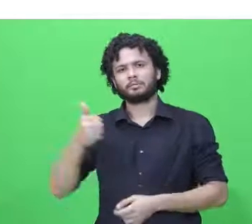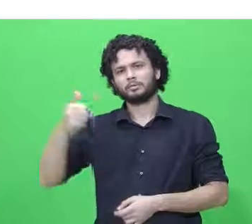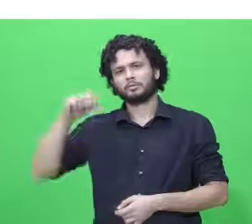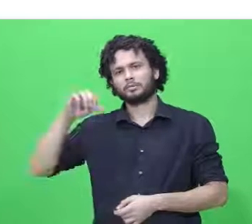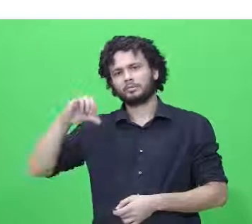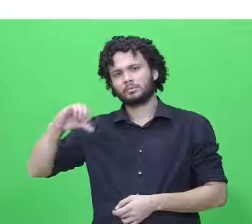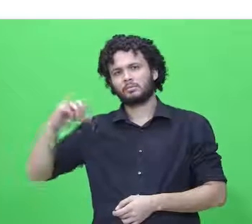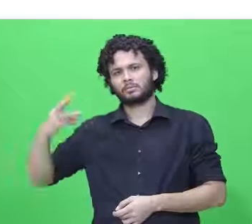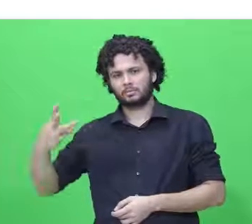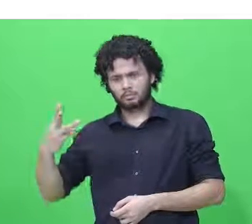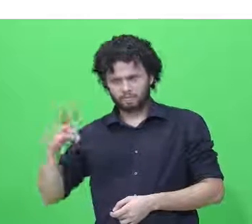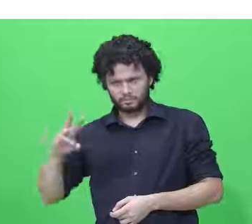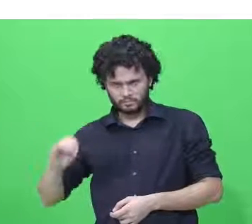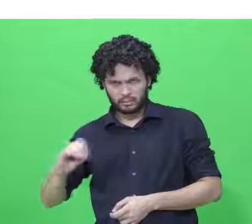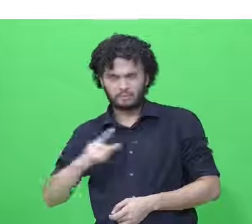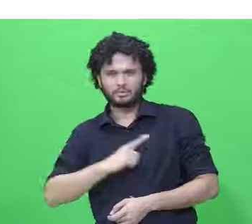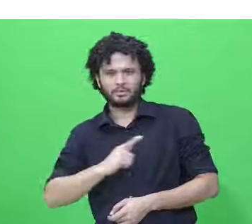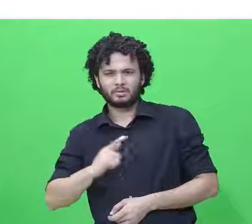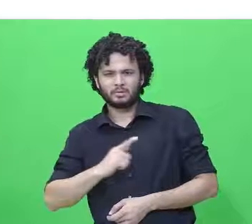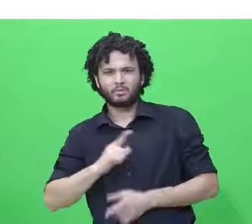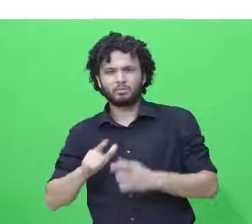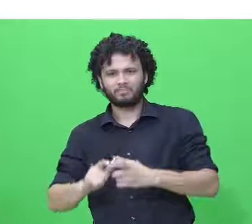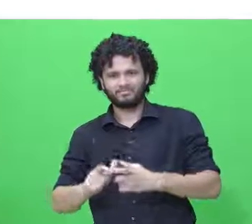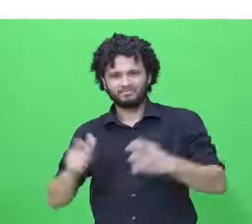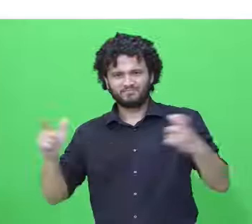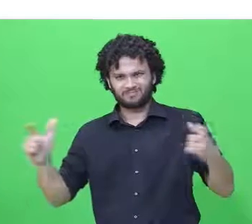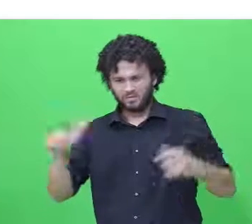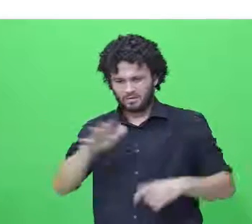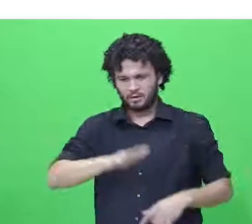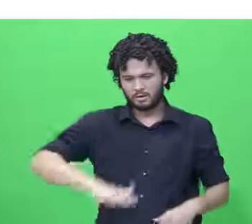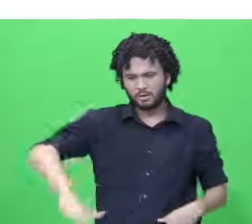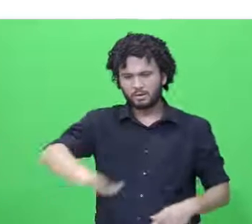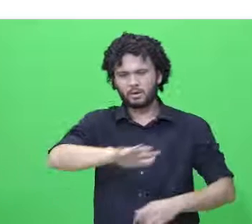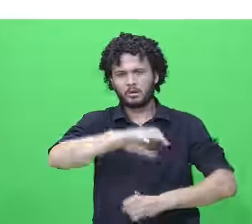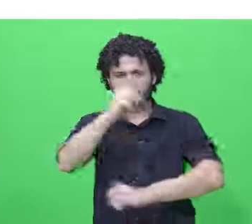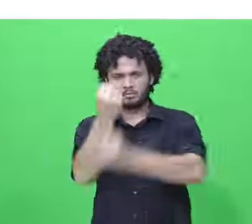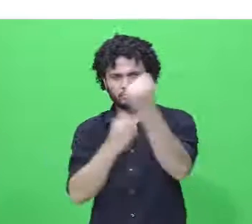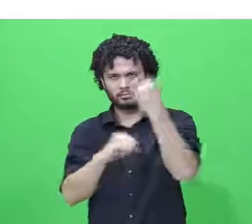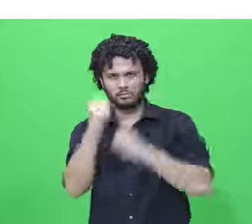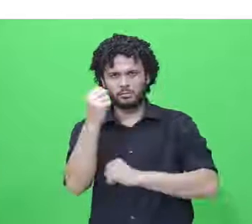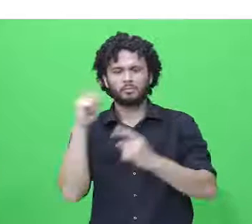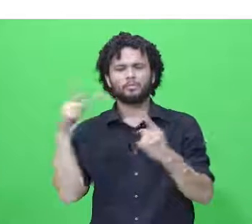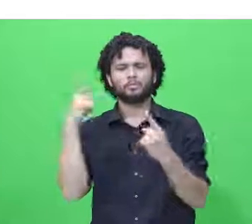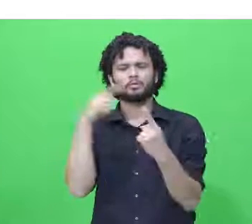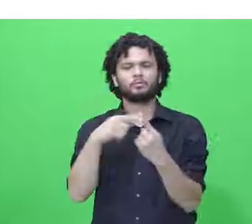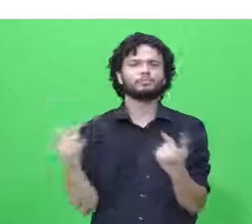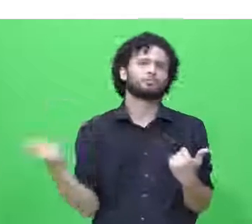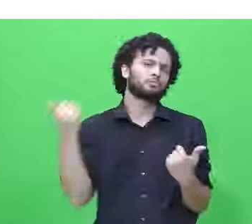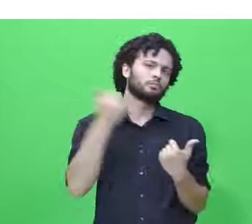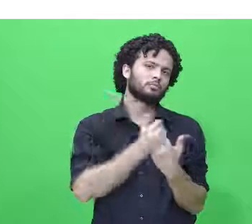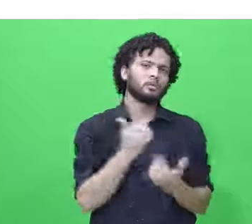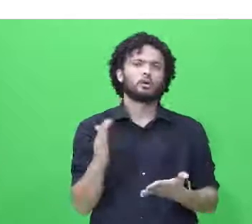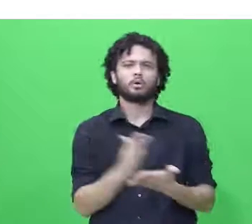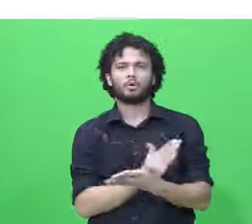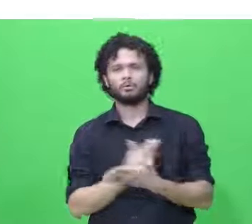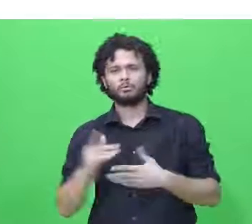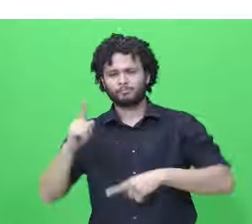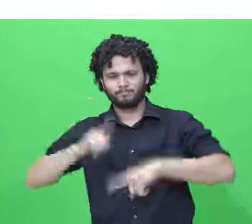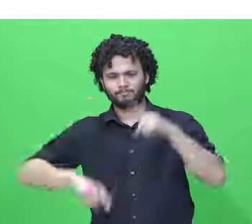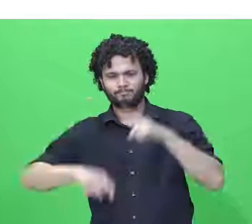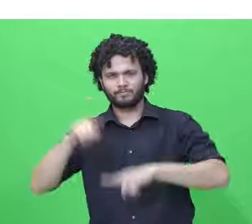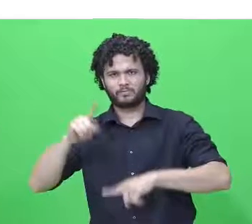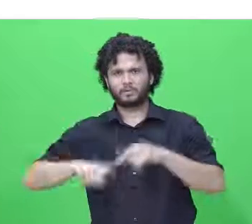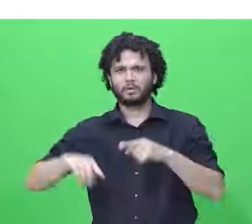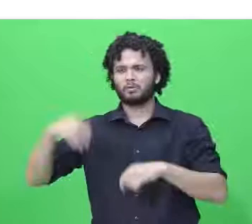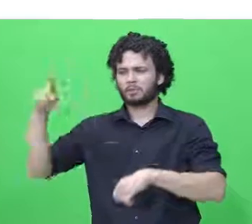Nesses anos, então, de 1930, houve o aumento na área industrial, com o objetivo, então, de promover a substituição de alguns